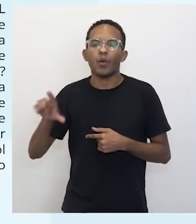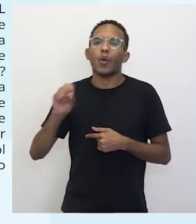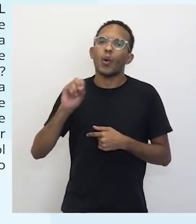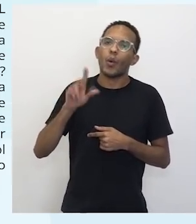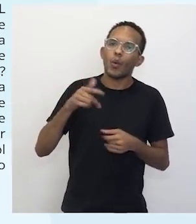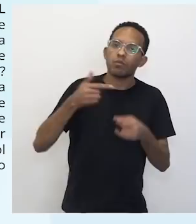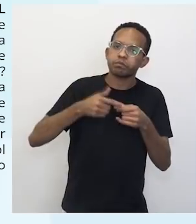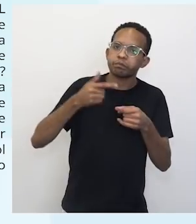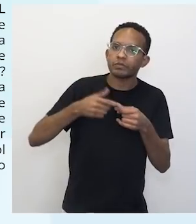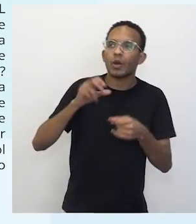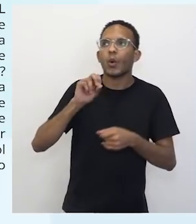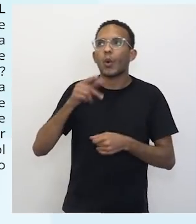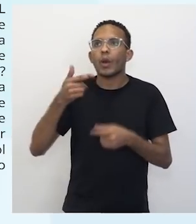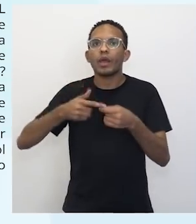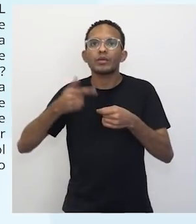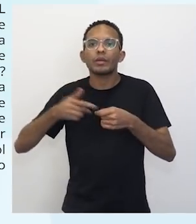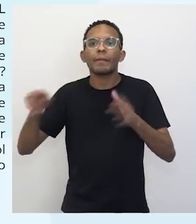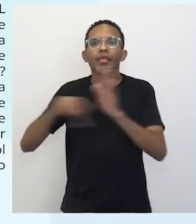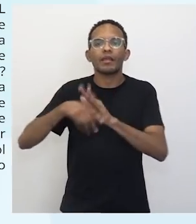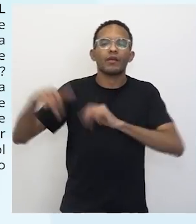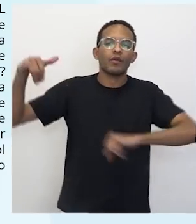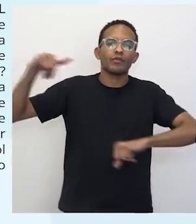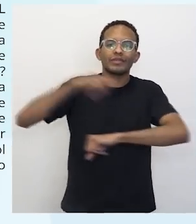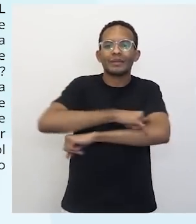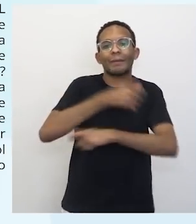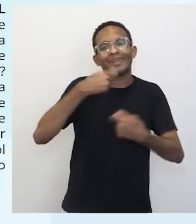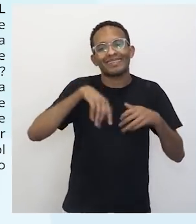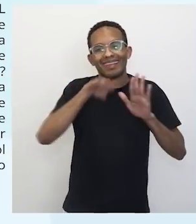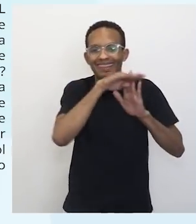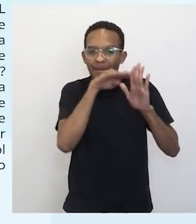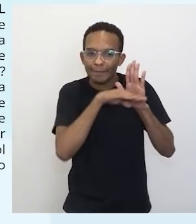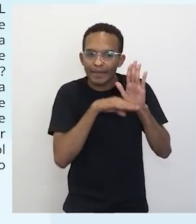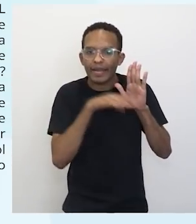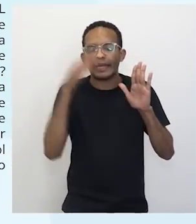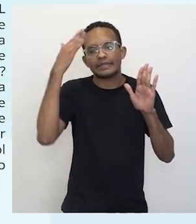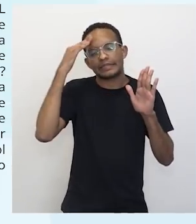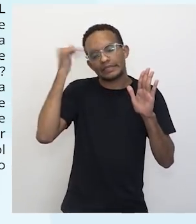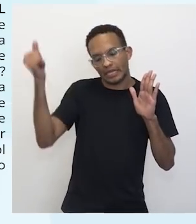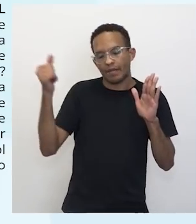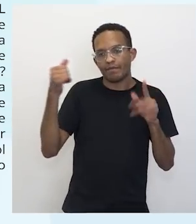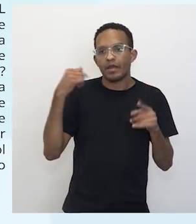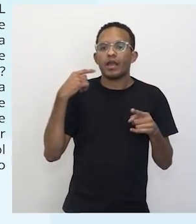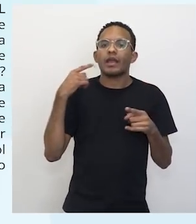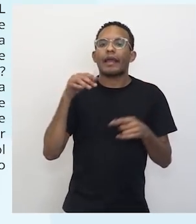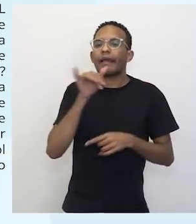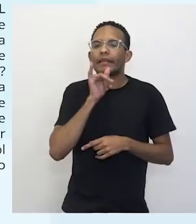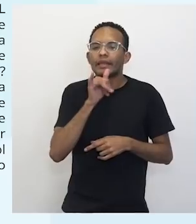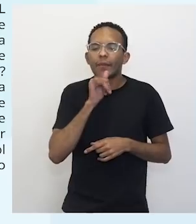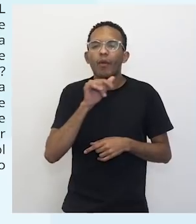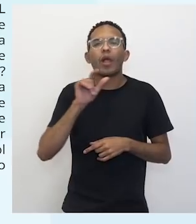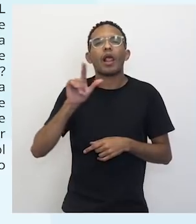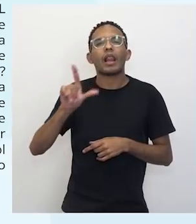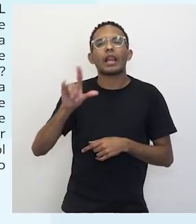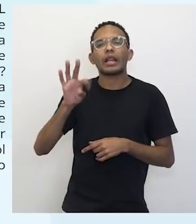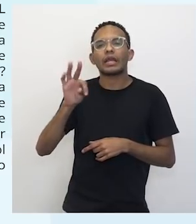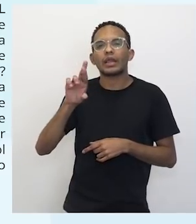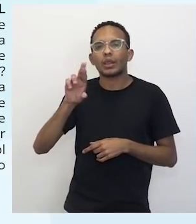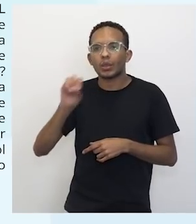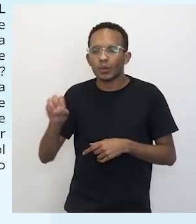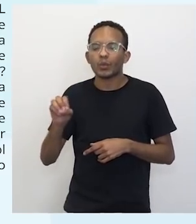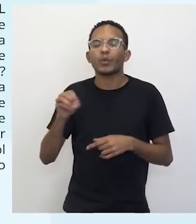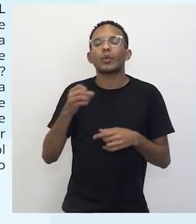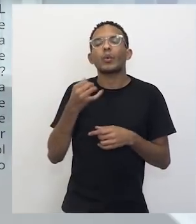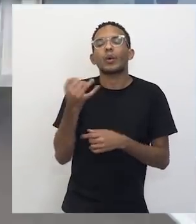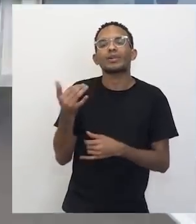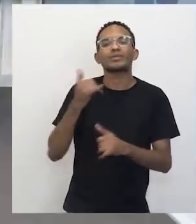de aviação? Bom, eu precisaria consultar uma tabela para saber, né, por cada litro, quanto de